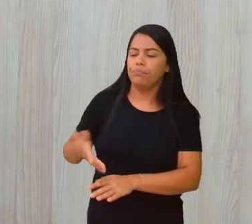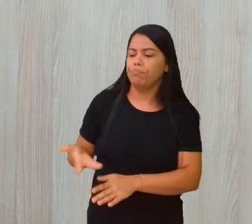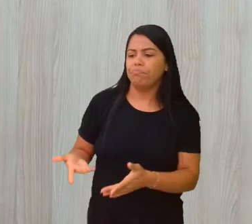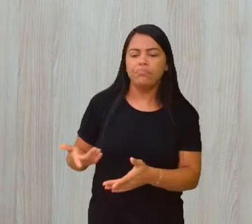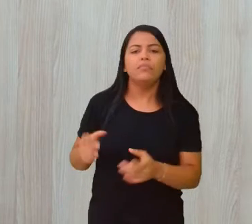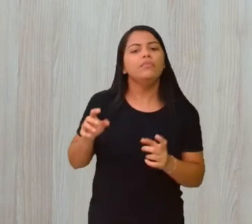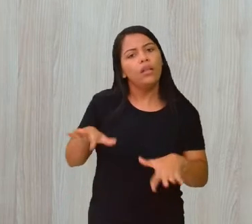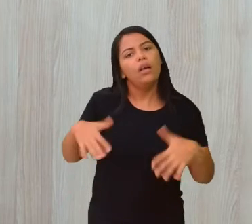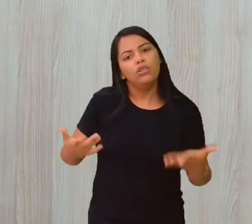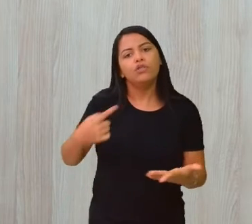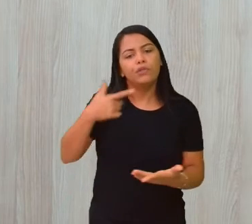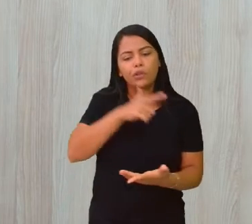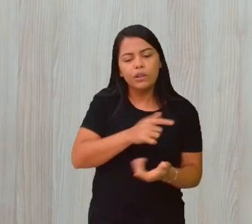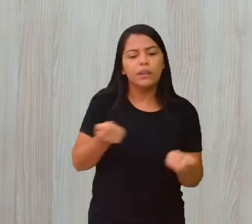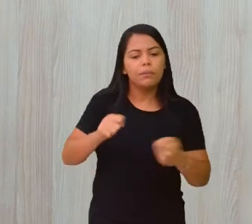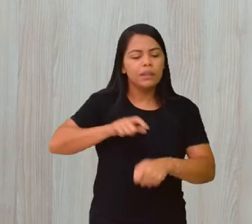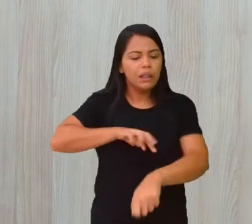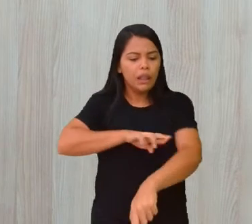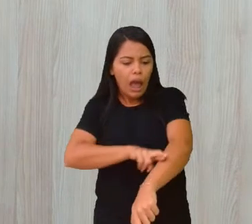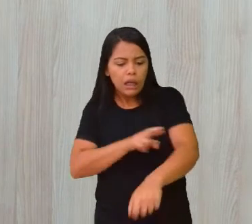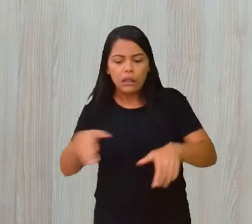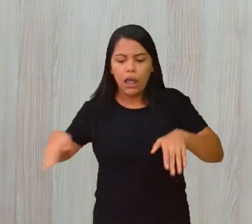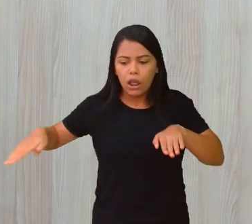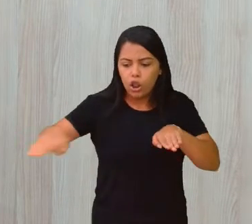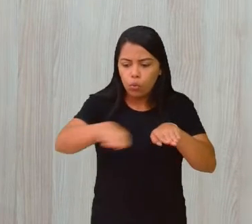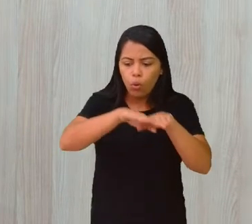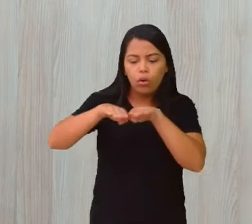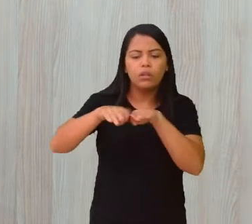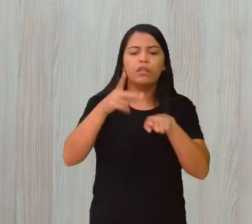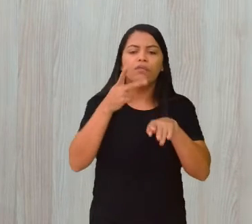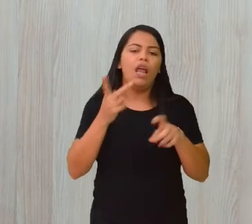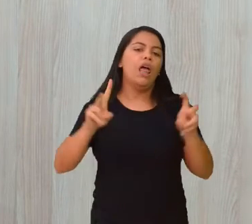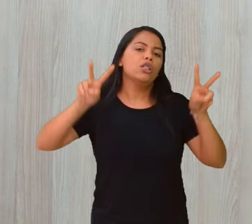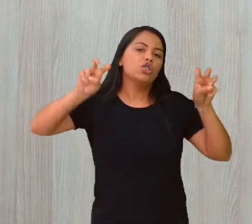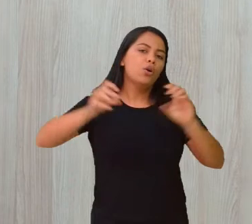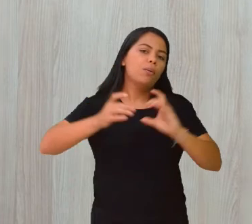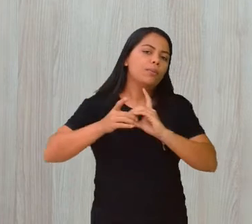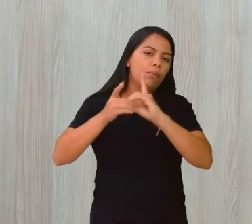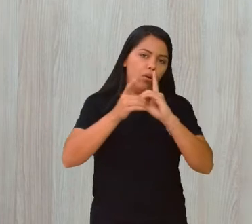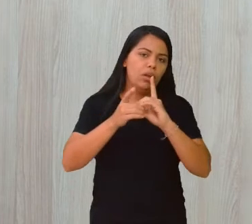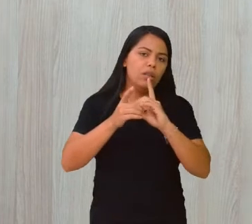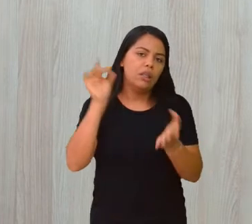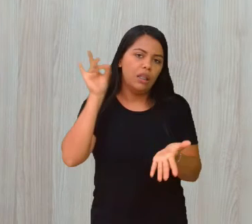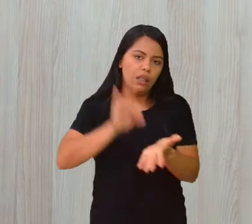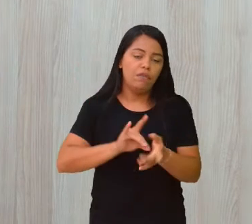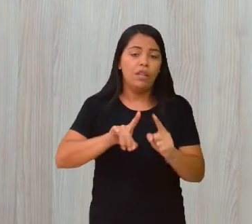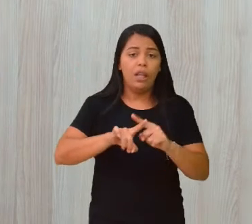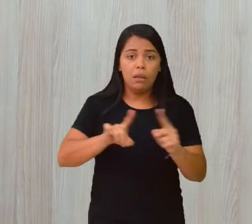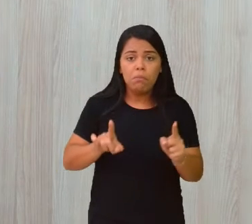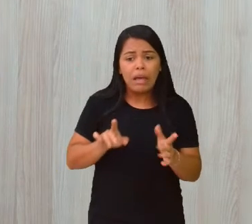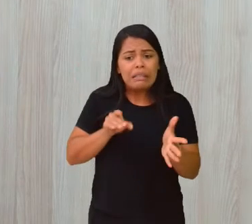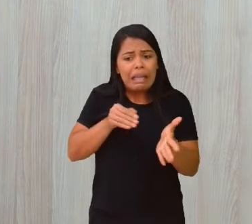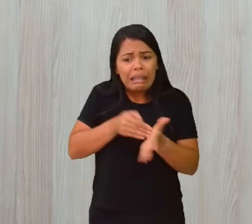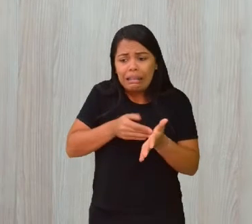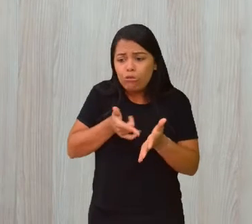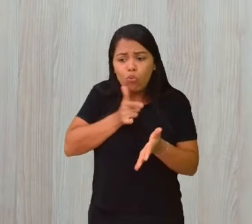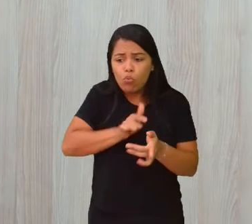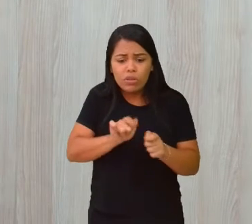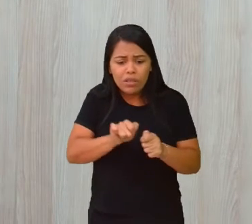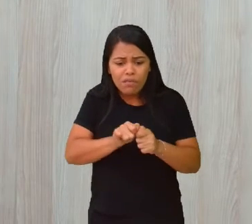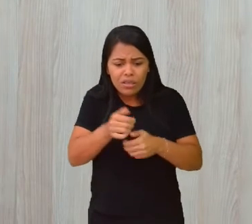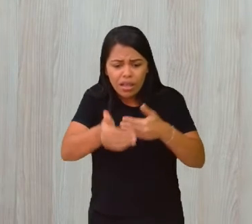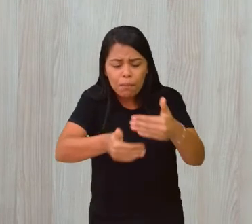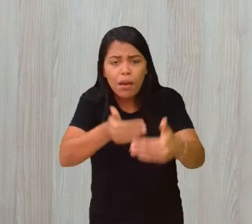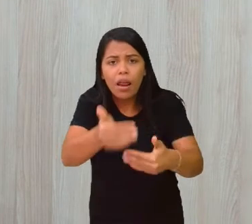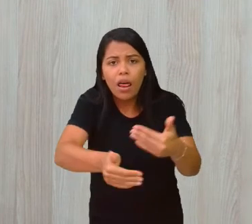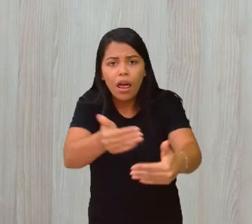igualdade aí racial, a gente pode falar de fato em uma democracia racial. Mas enquanto a gente não conseguir avançar